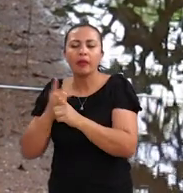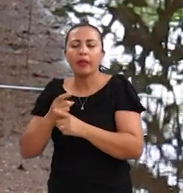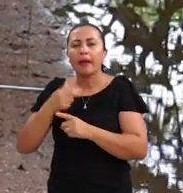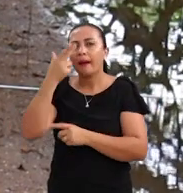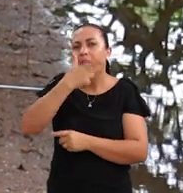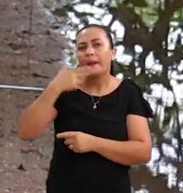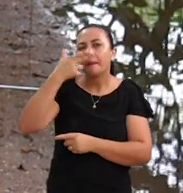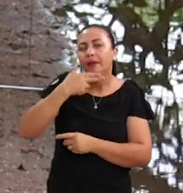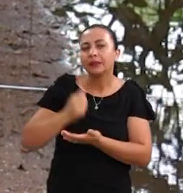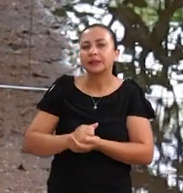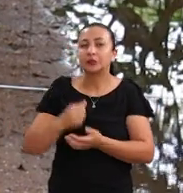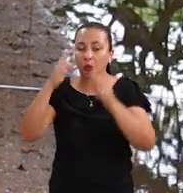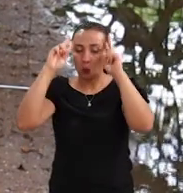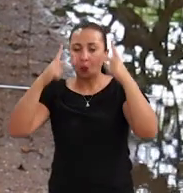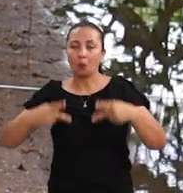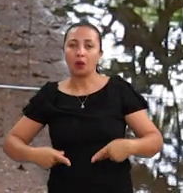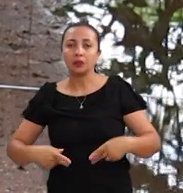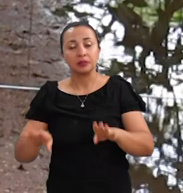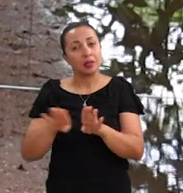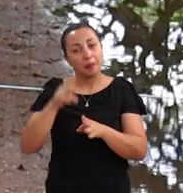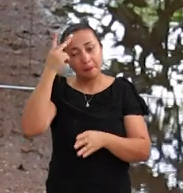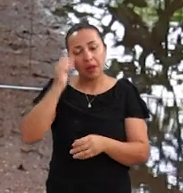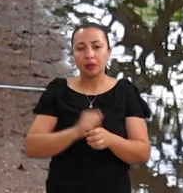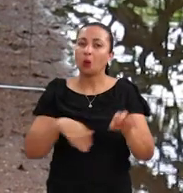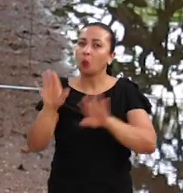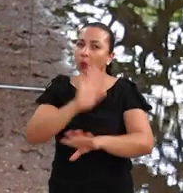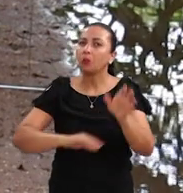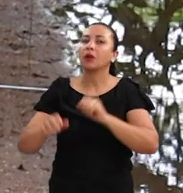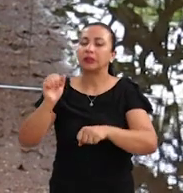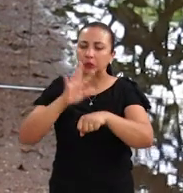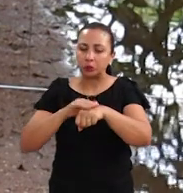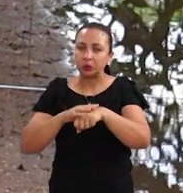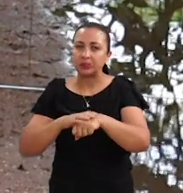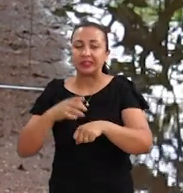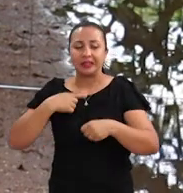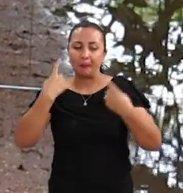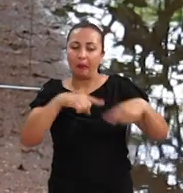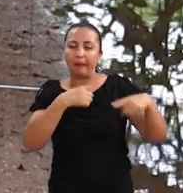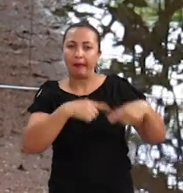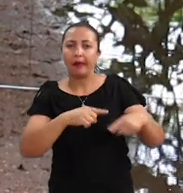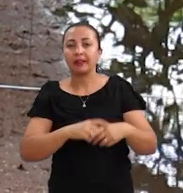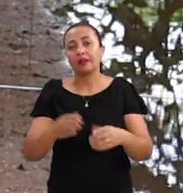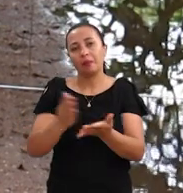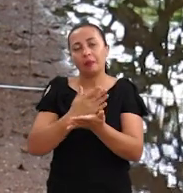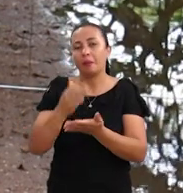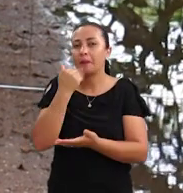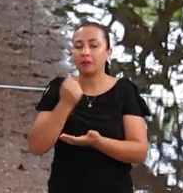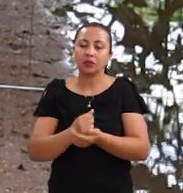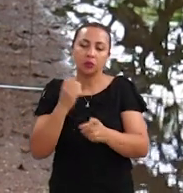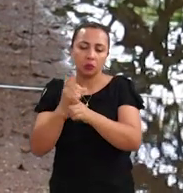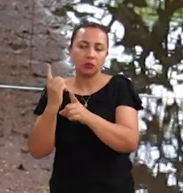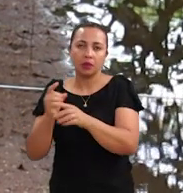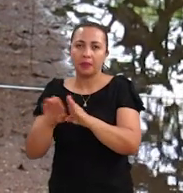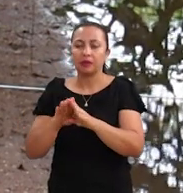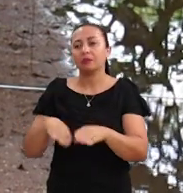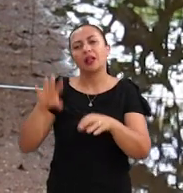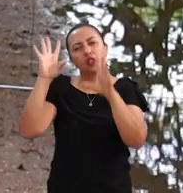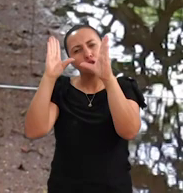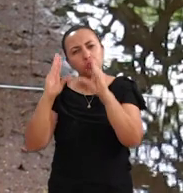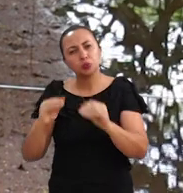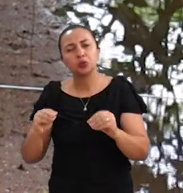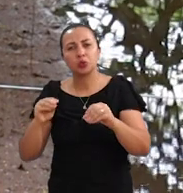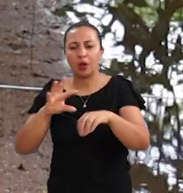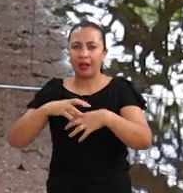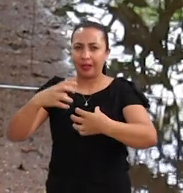humana. As descobertas permitirão prevenir doenças causadas por alguns alimentos, bem como encontrar aqueles capazes de amenizar